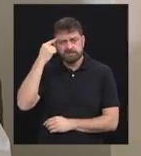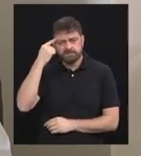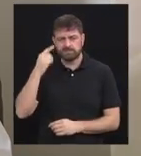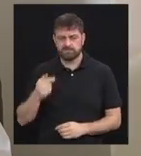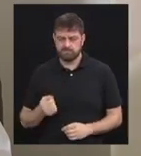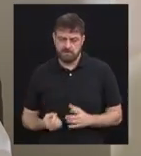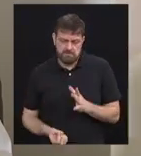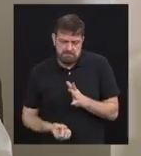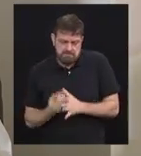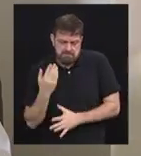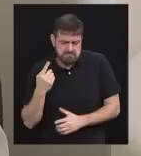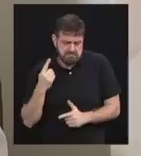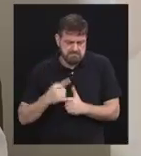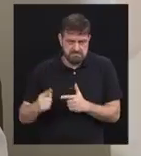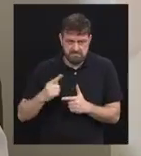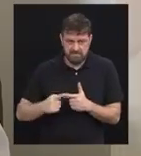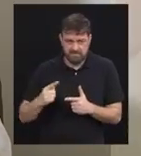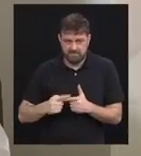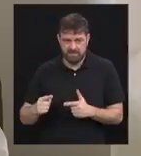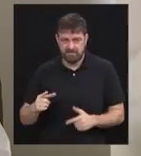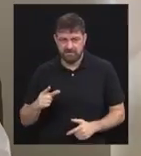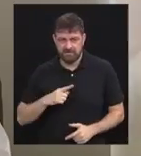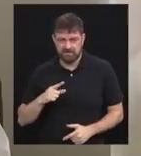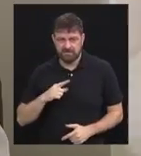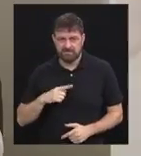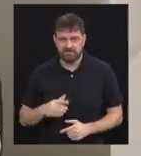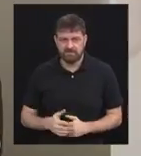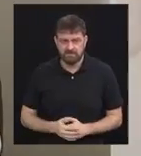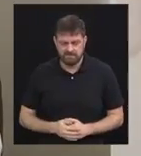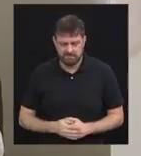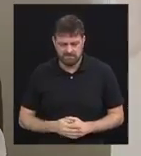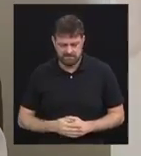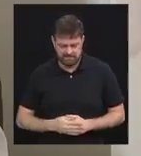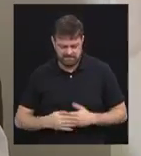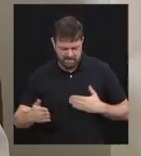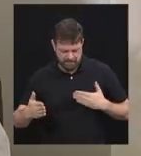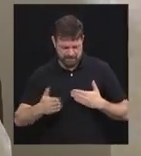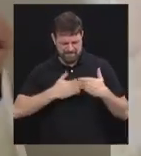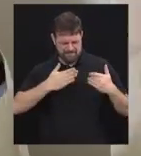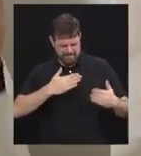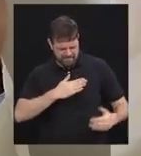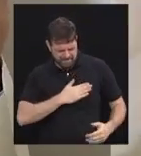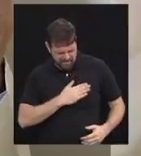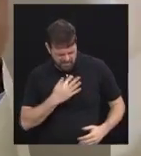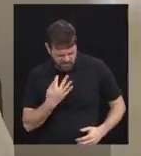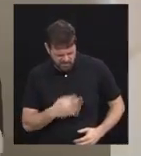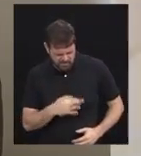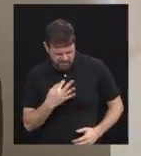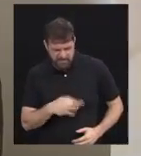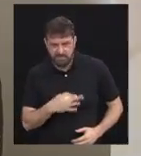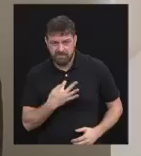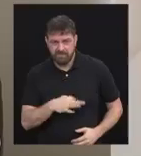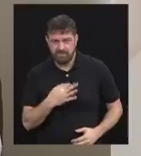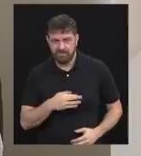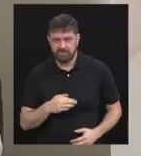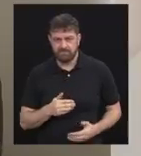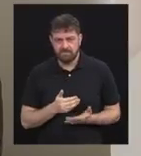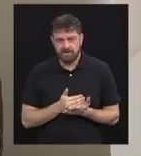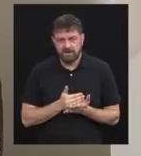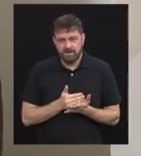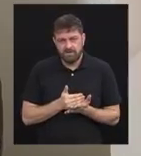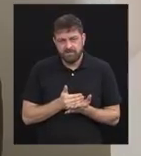por um motivo ou por outro, tem um encontrão, machuca a mama, mas muitas vezes ela começa